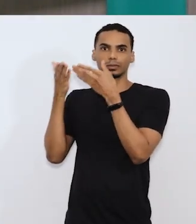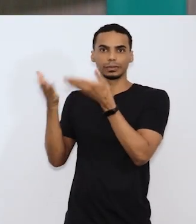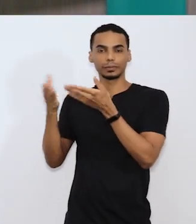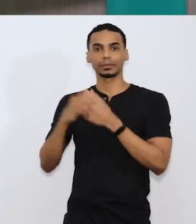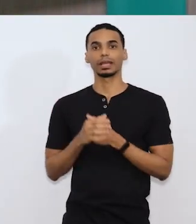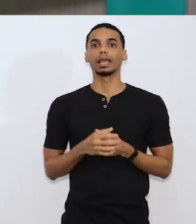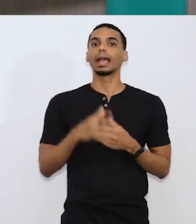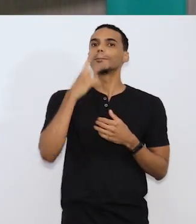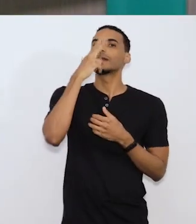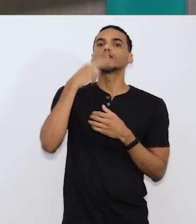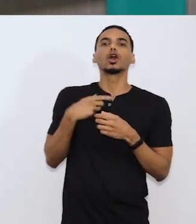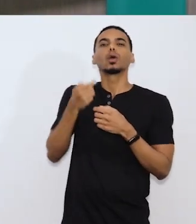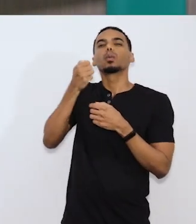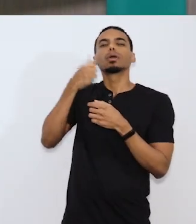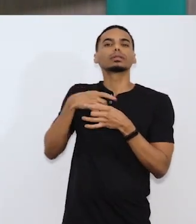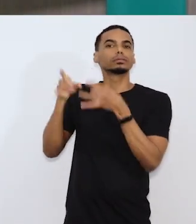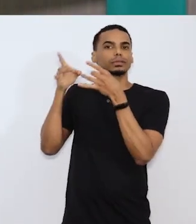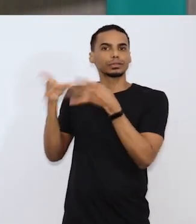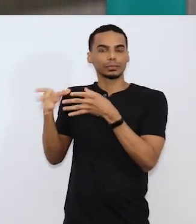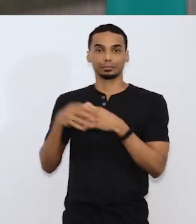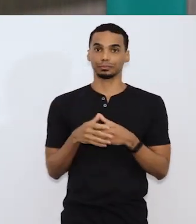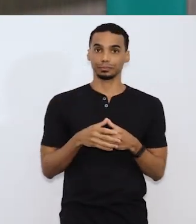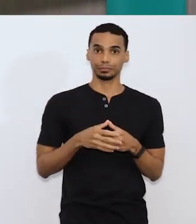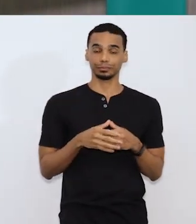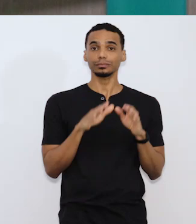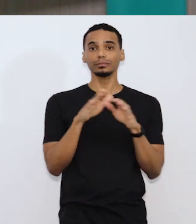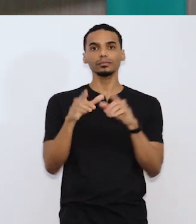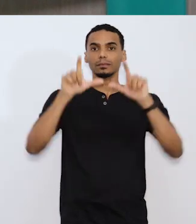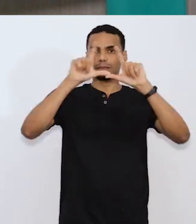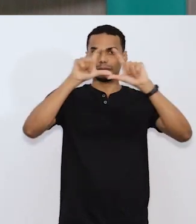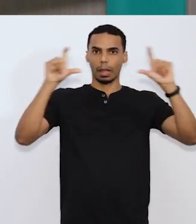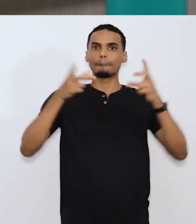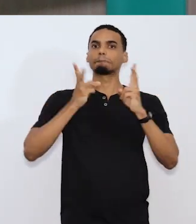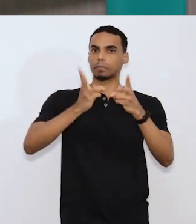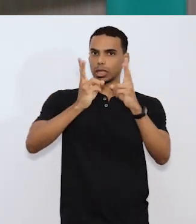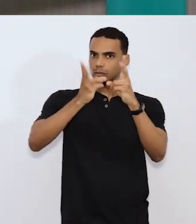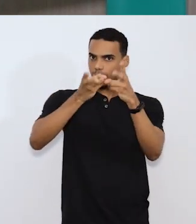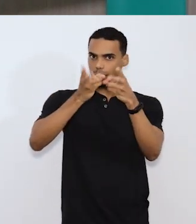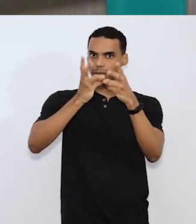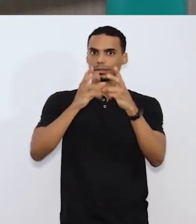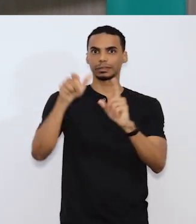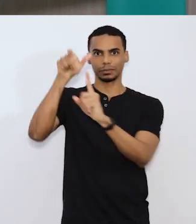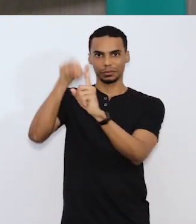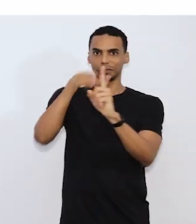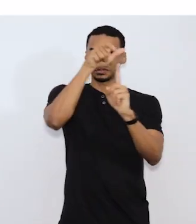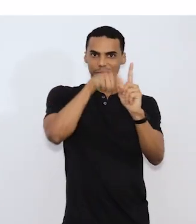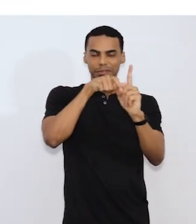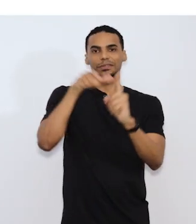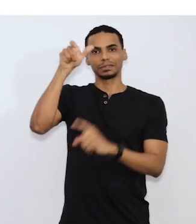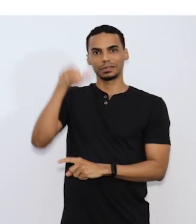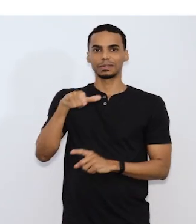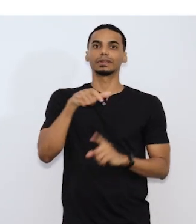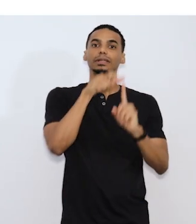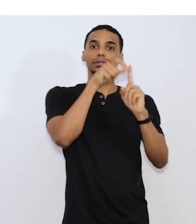declaração quase, eu desisto de você. Vamos ainda na mesma tirinha, tá? Trabalhando com o sargento e trabalhando com o Dentinho.